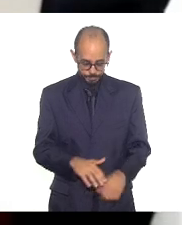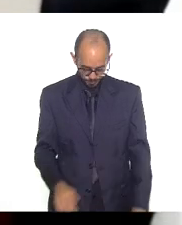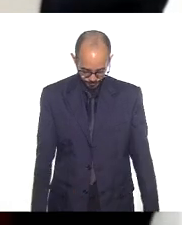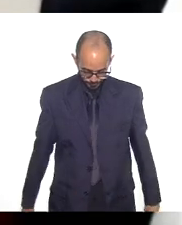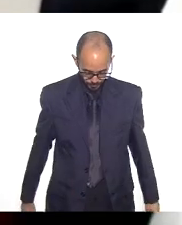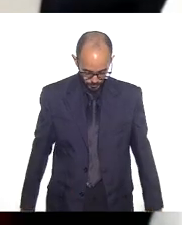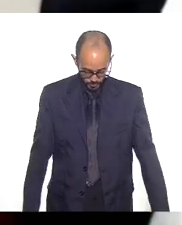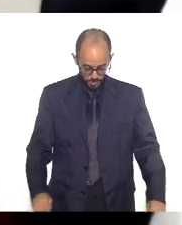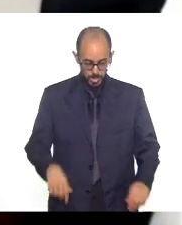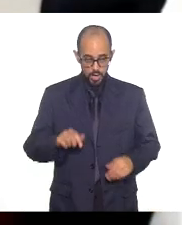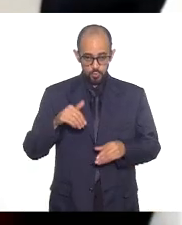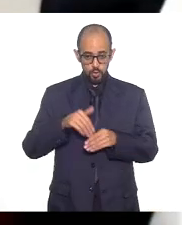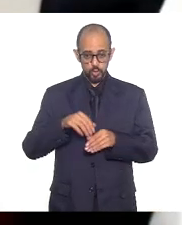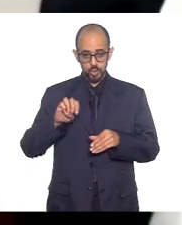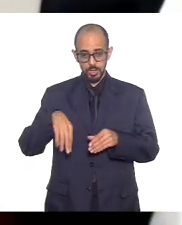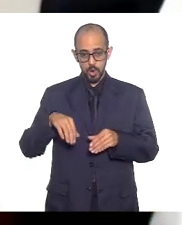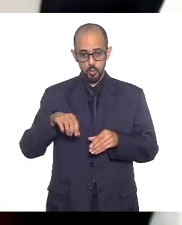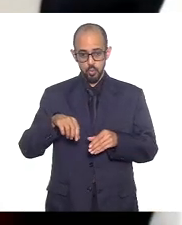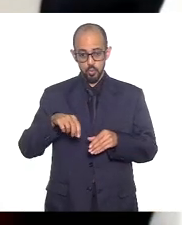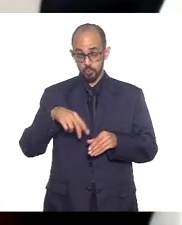Alexandre Knoploch votou não no grupo.